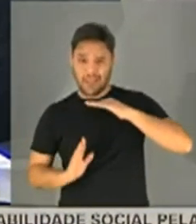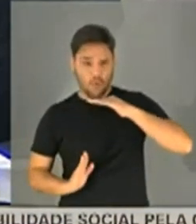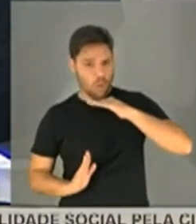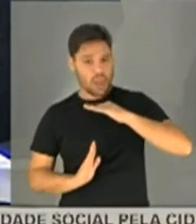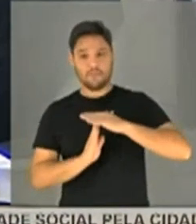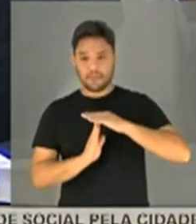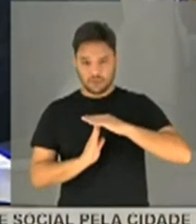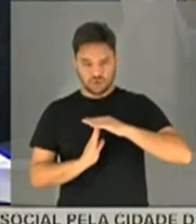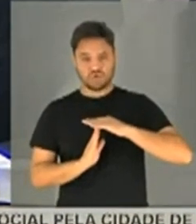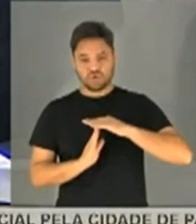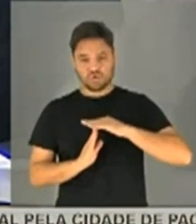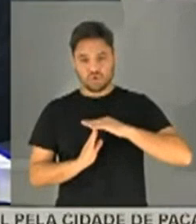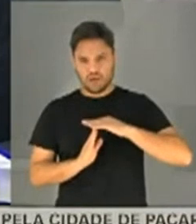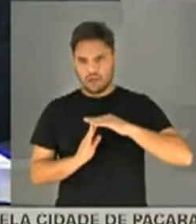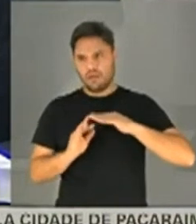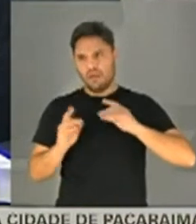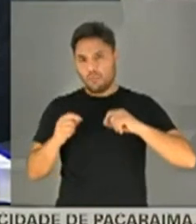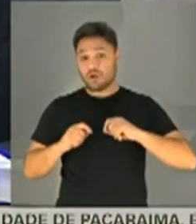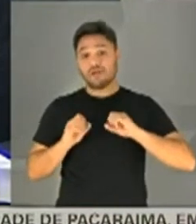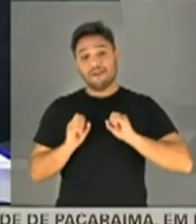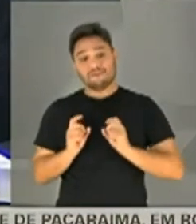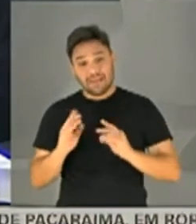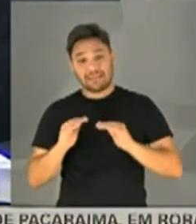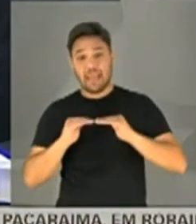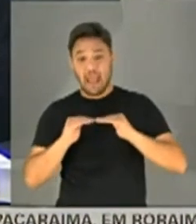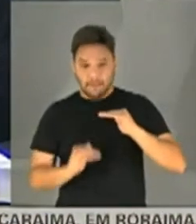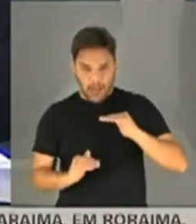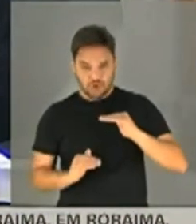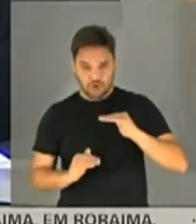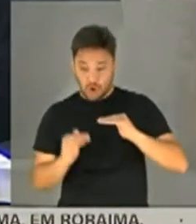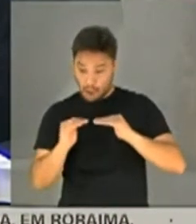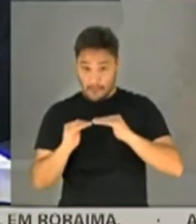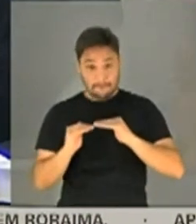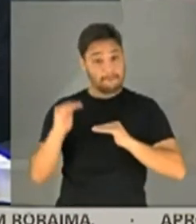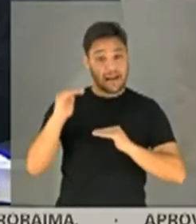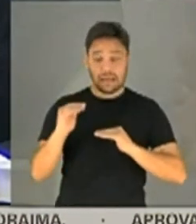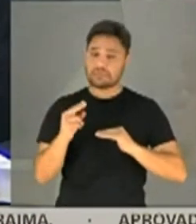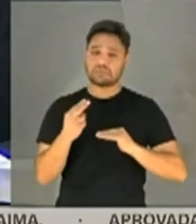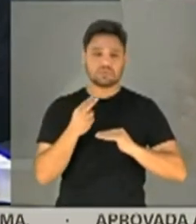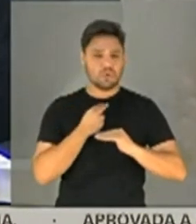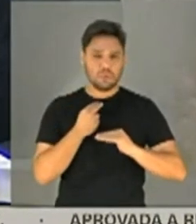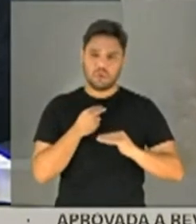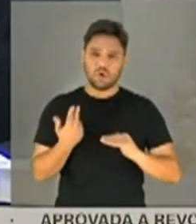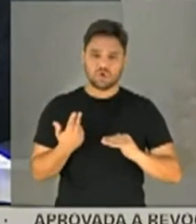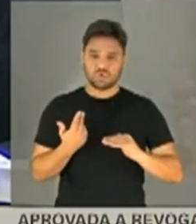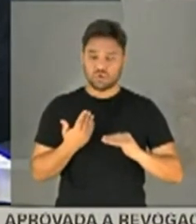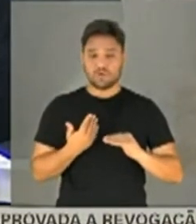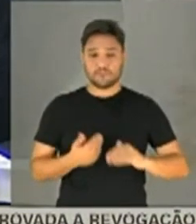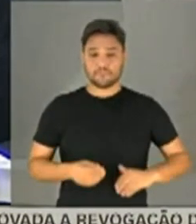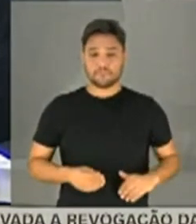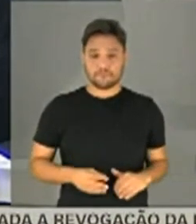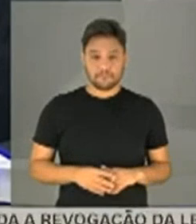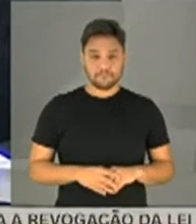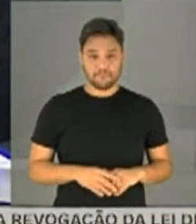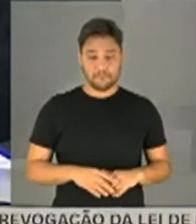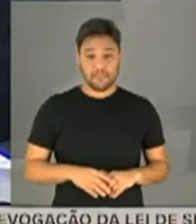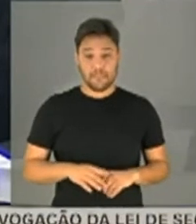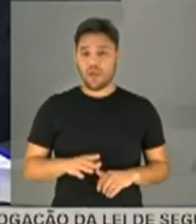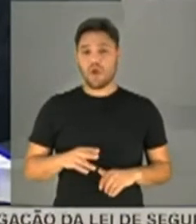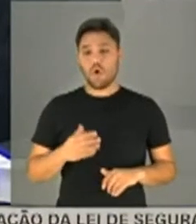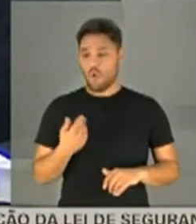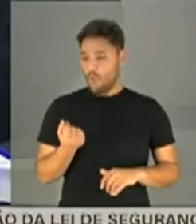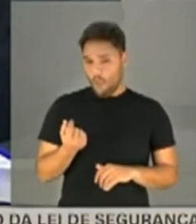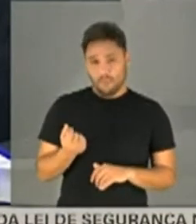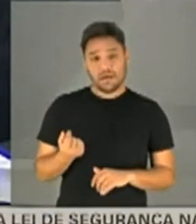range, eu posso vender menos, abaixo daquele preço, mais do que aquele determinado pelo governo é proibido. Portanto, nossos